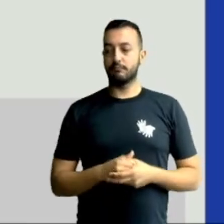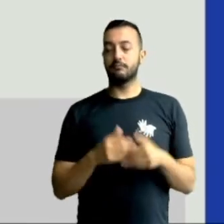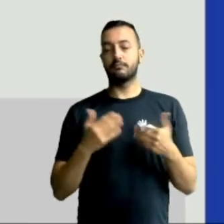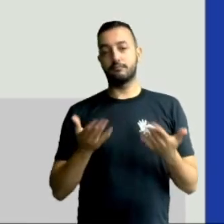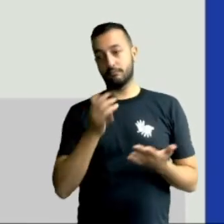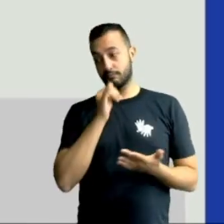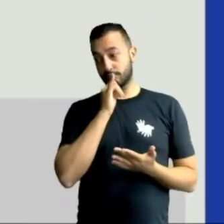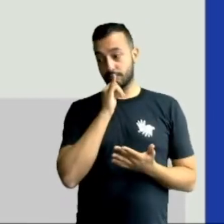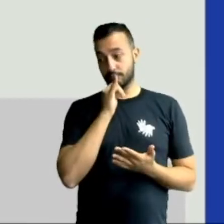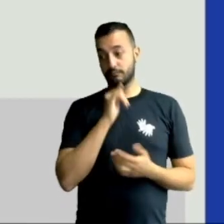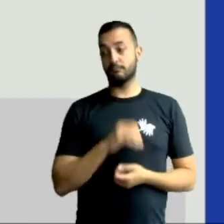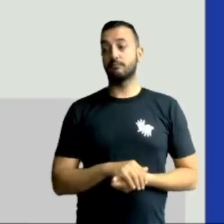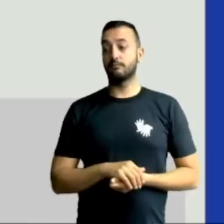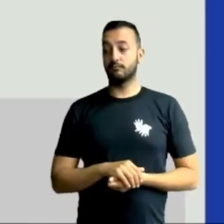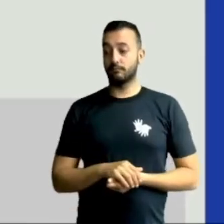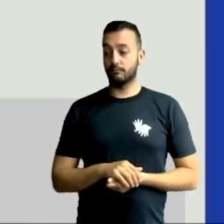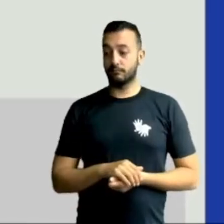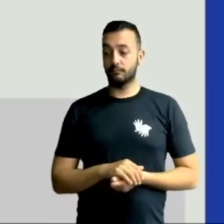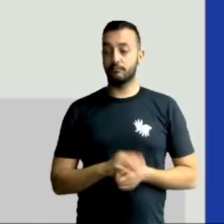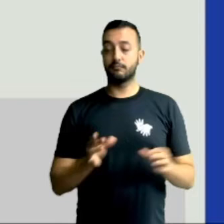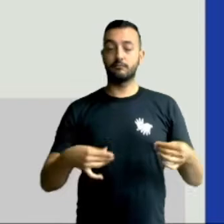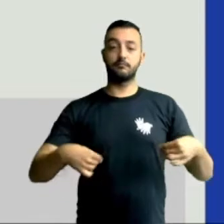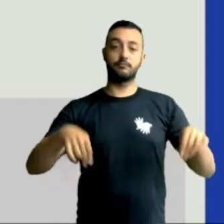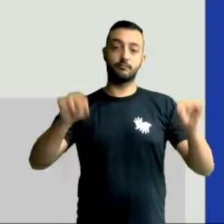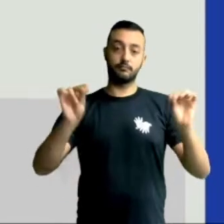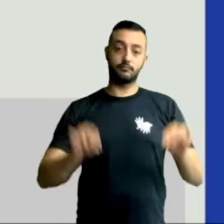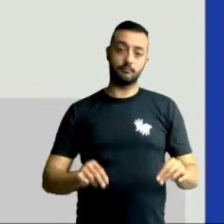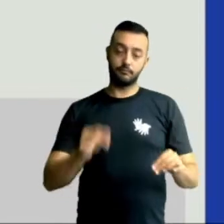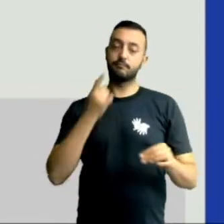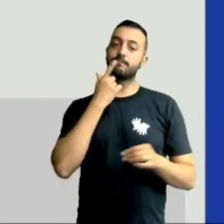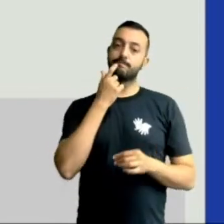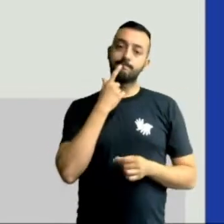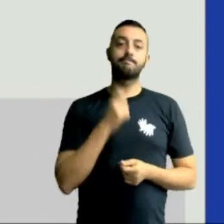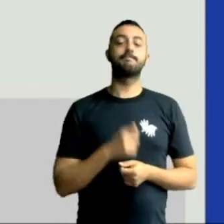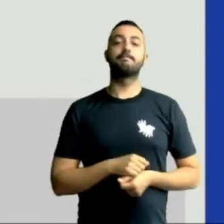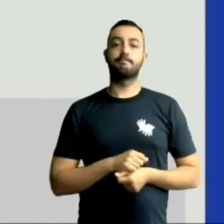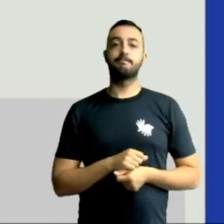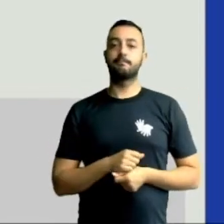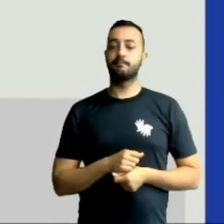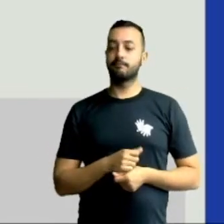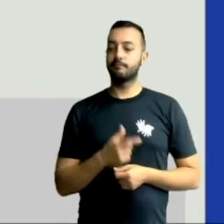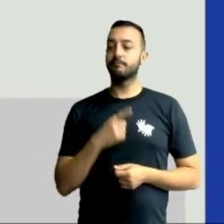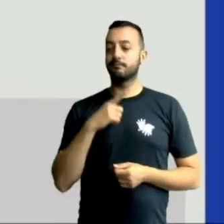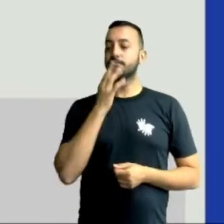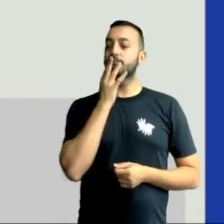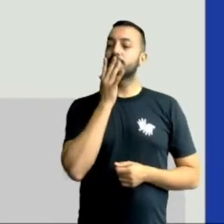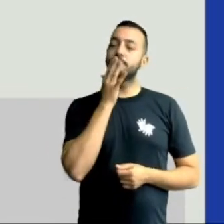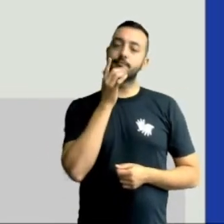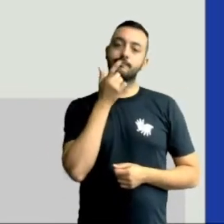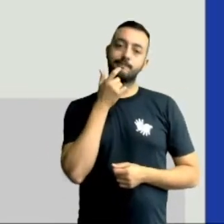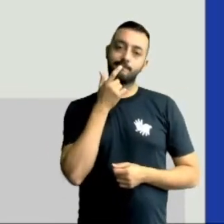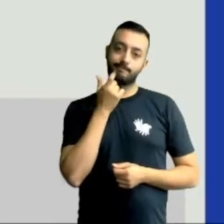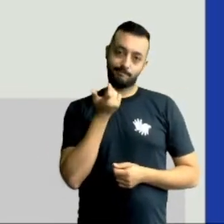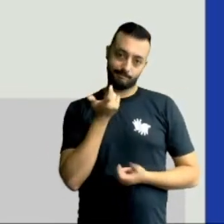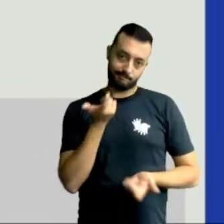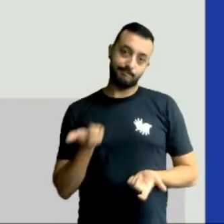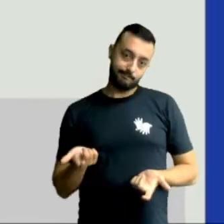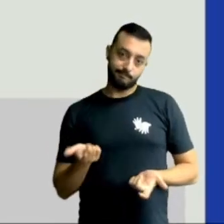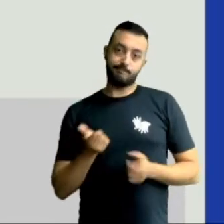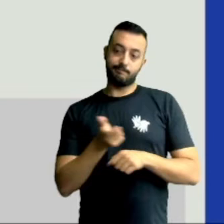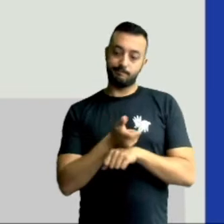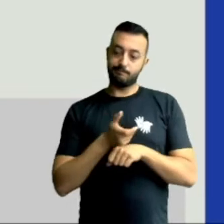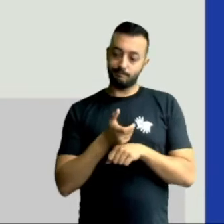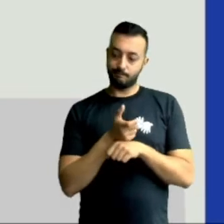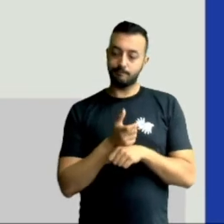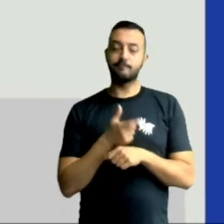Mais exemplos aí, ó. O lençol é vermelho. Então, temos aí a cor, né, vermelha, que é um adjetivo que